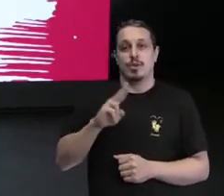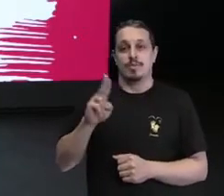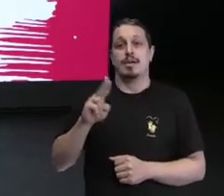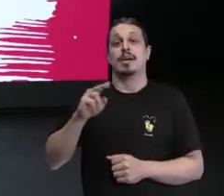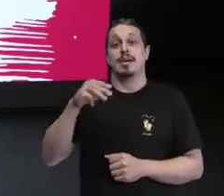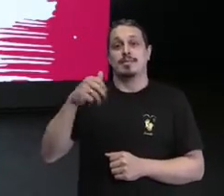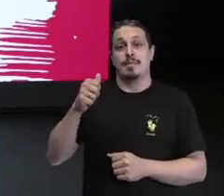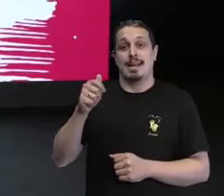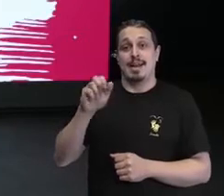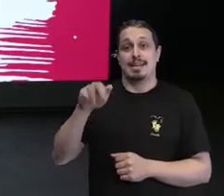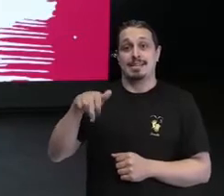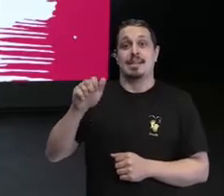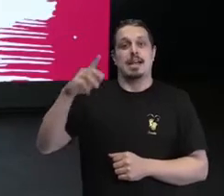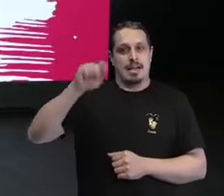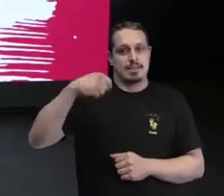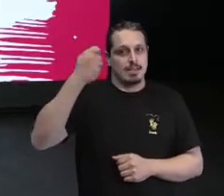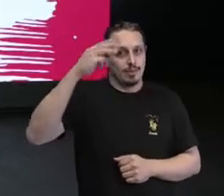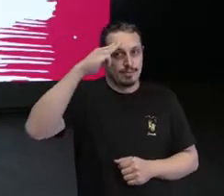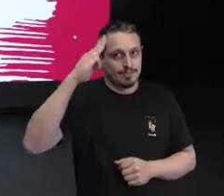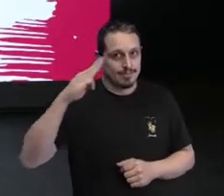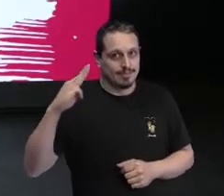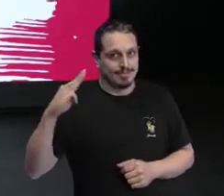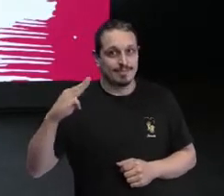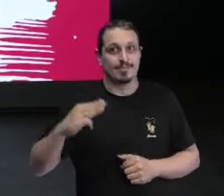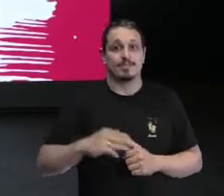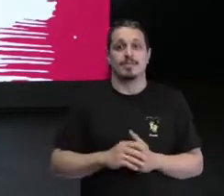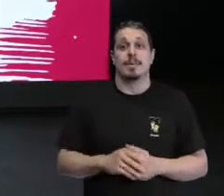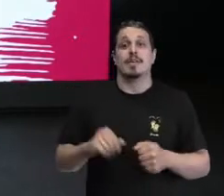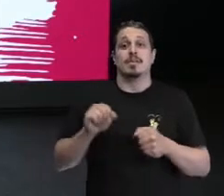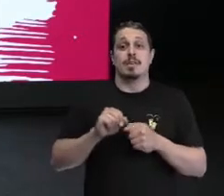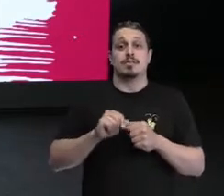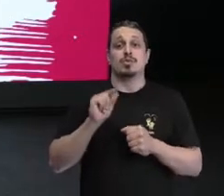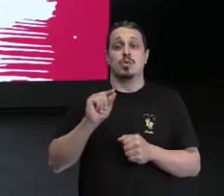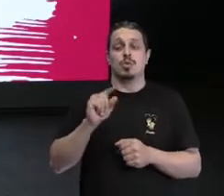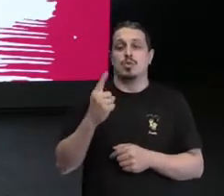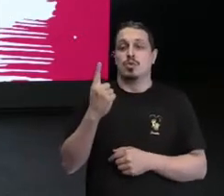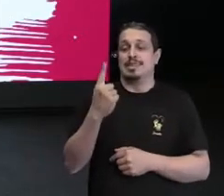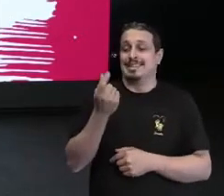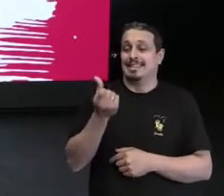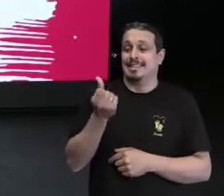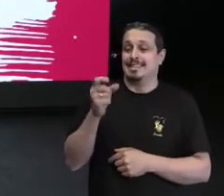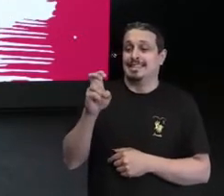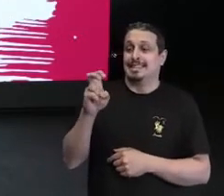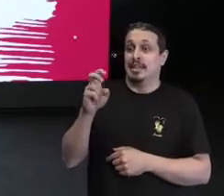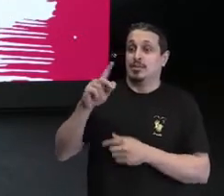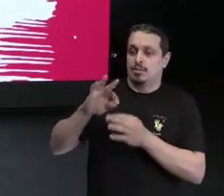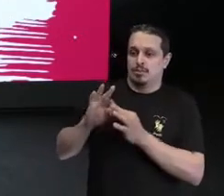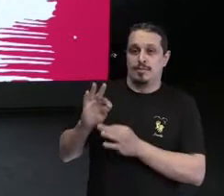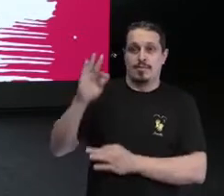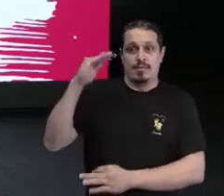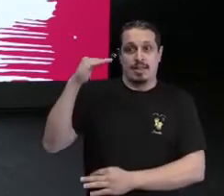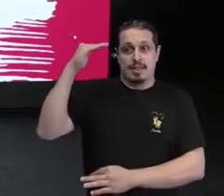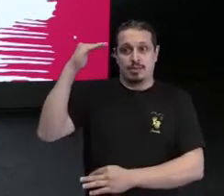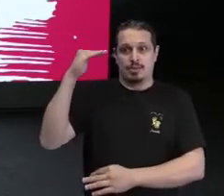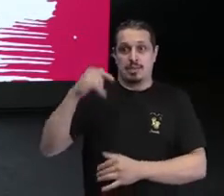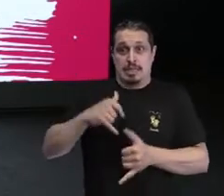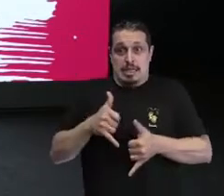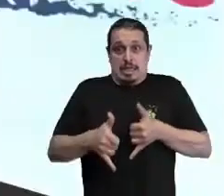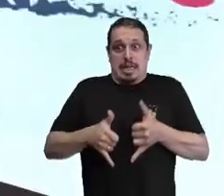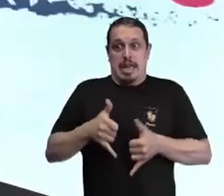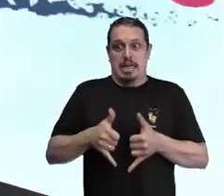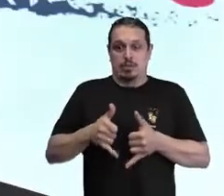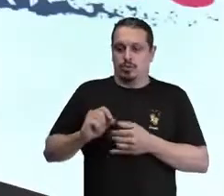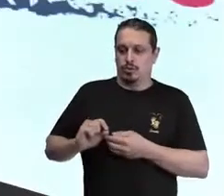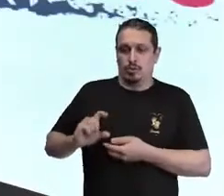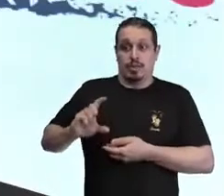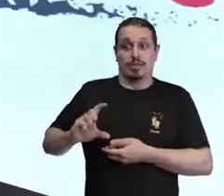de 1,65 m, que estou um pouquinho mais alta hoje porque eu estou de salto. Eu estou usando uma sandália de salto, cornude.